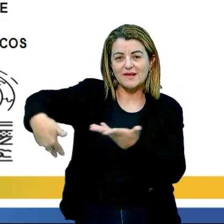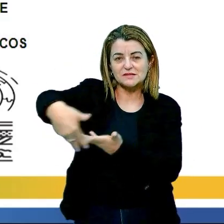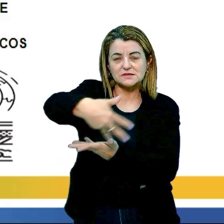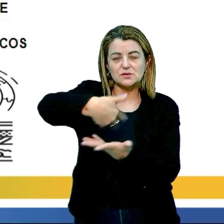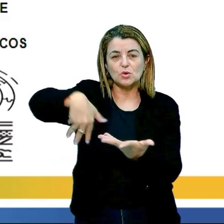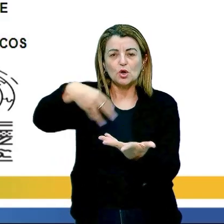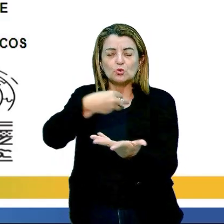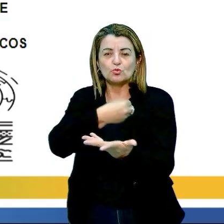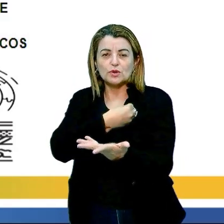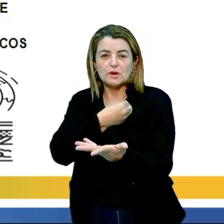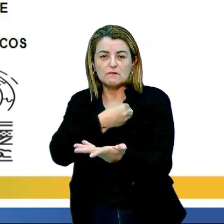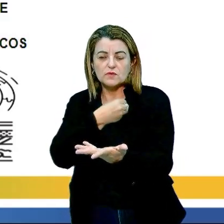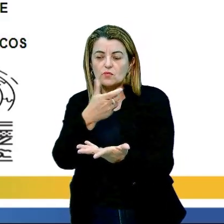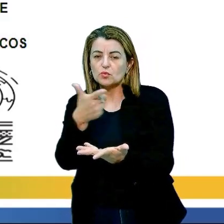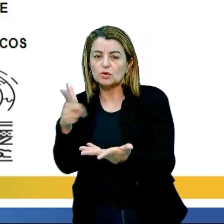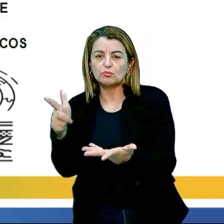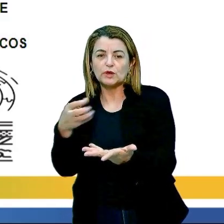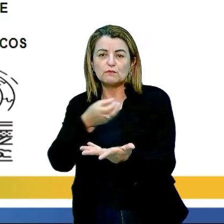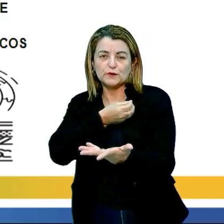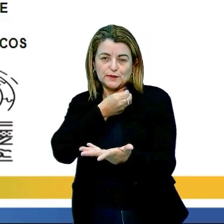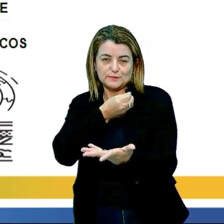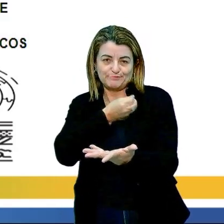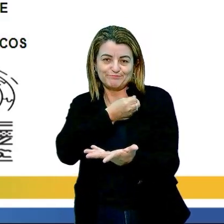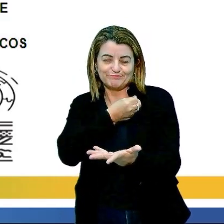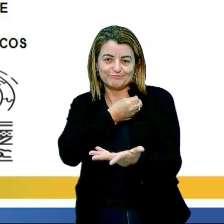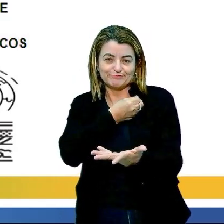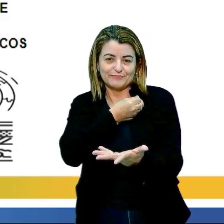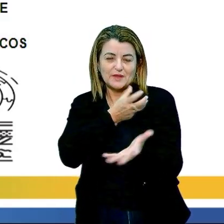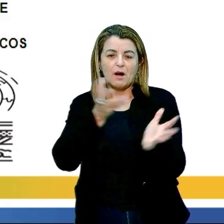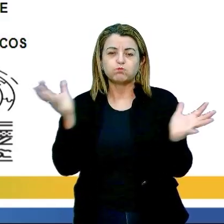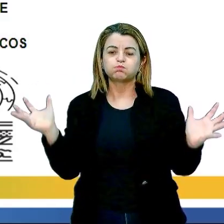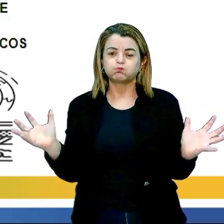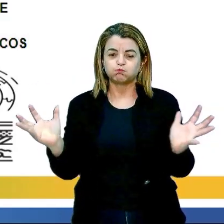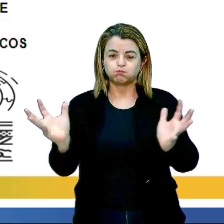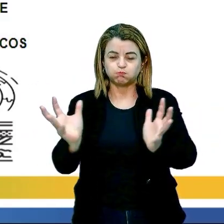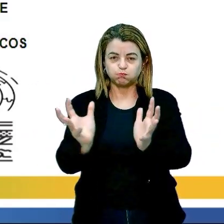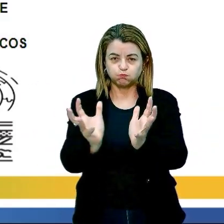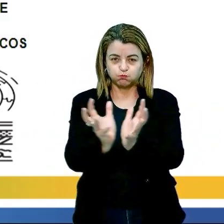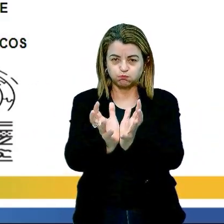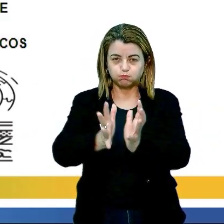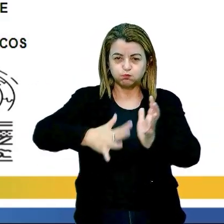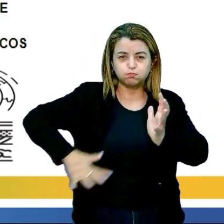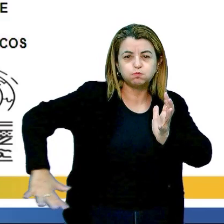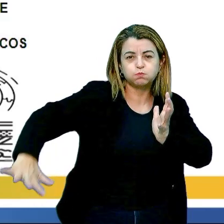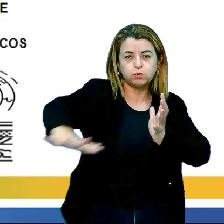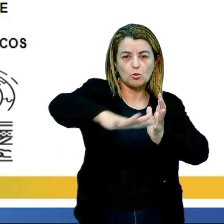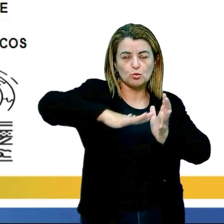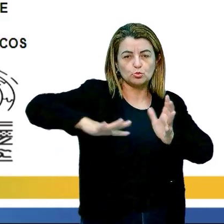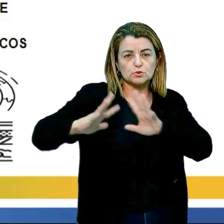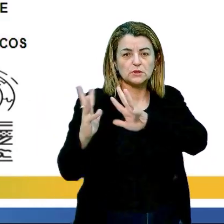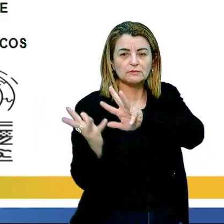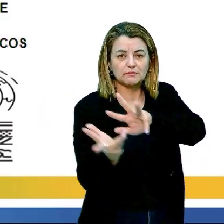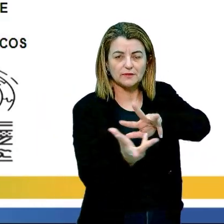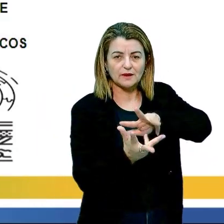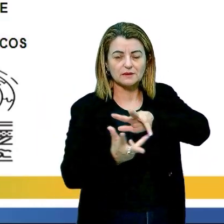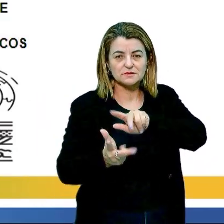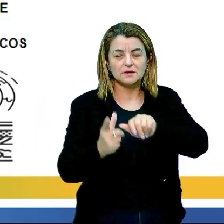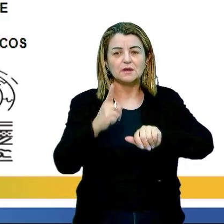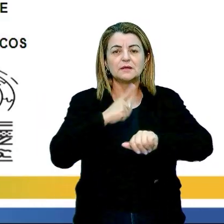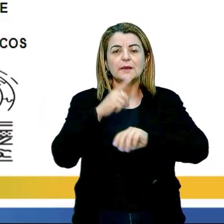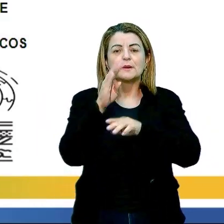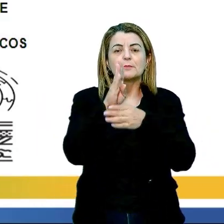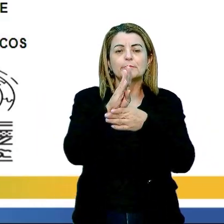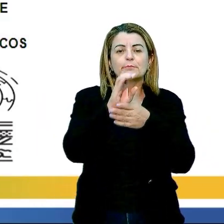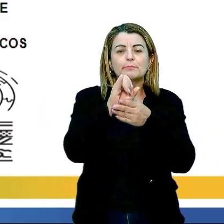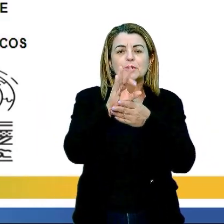vivo com o que não é vivo. Ao conjunto de todos os ecossistemas da Terra, nós chamamos de